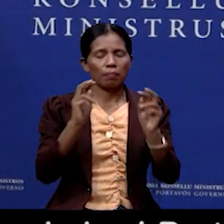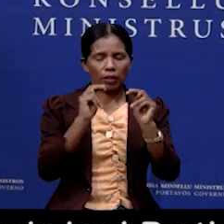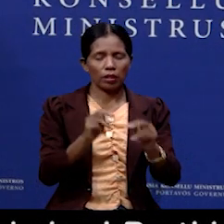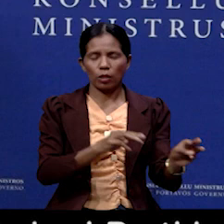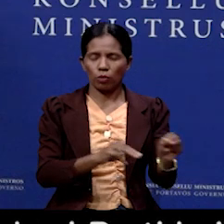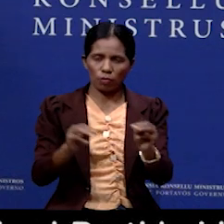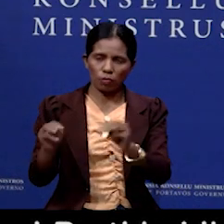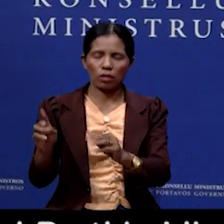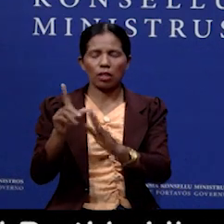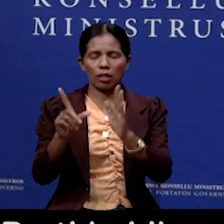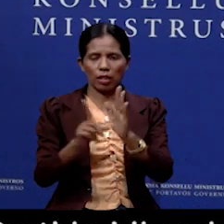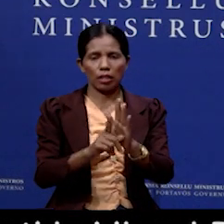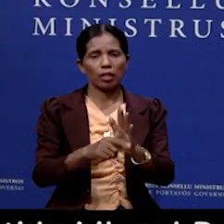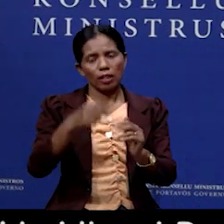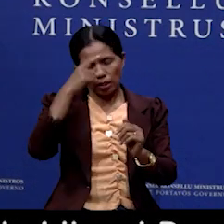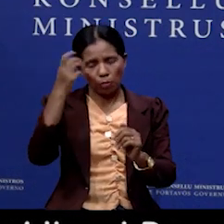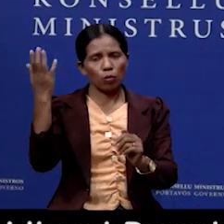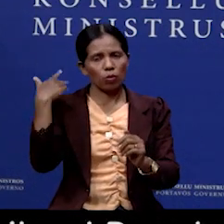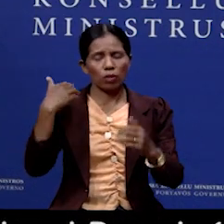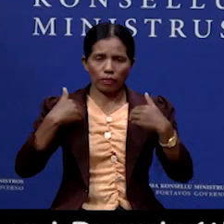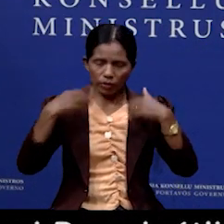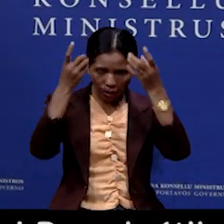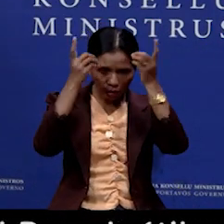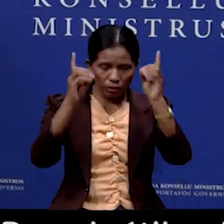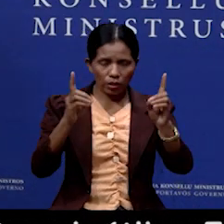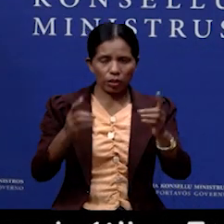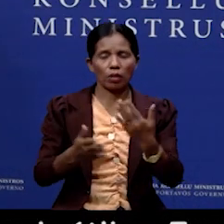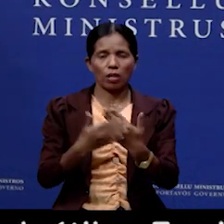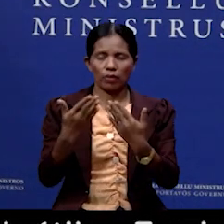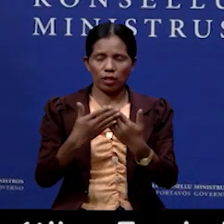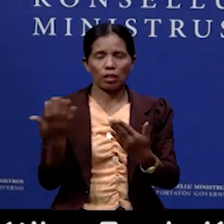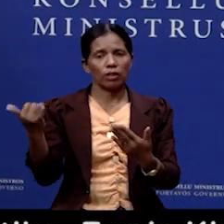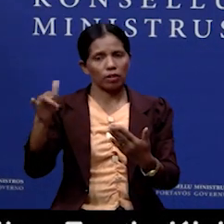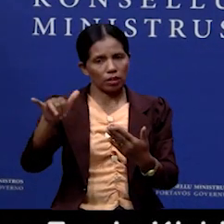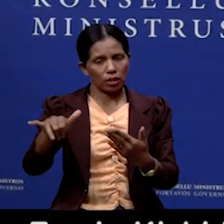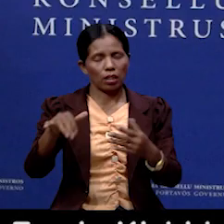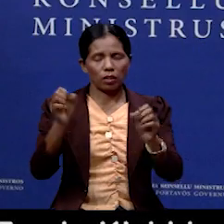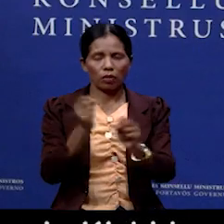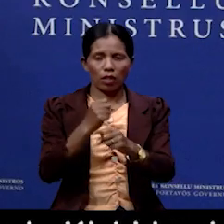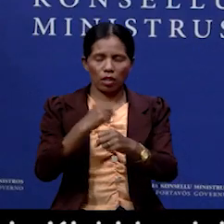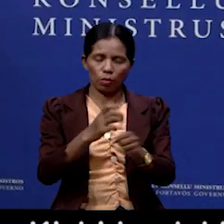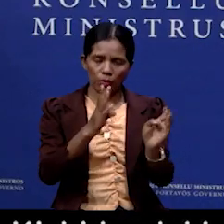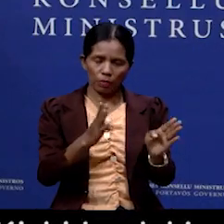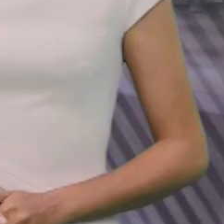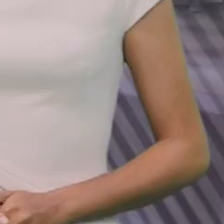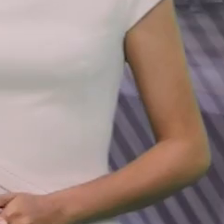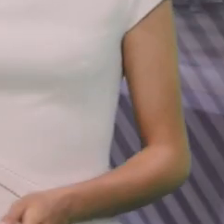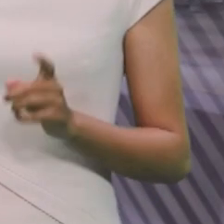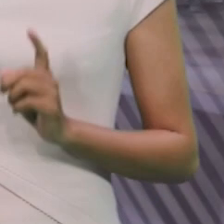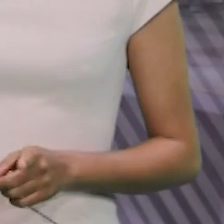Mas também hoje é uma decisão ida, nem bem nesse halo fácil Sira, halo preparação técnica Sira.